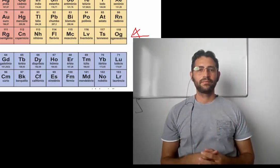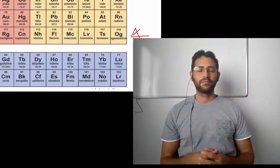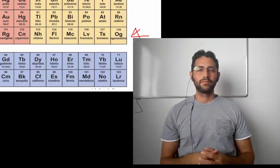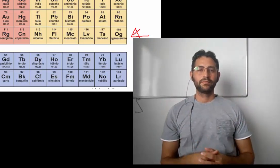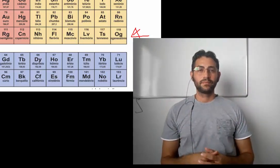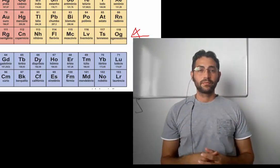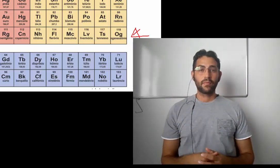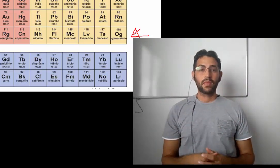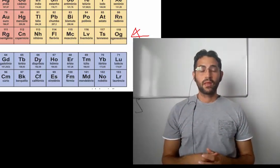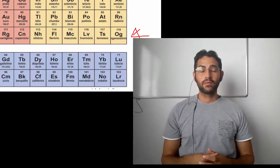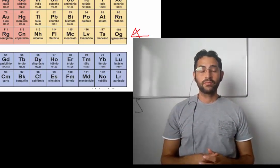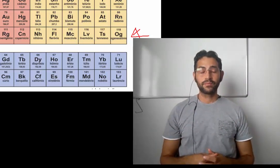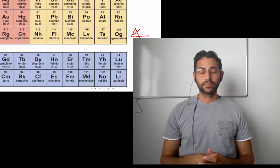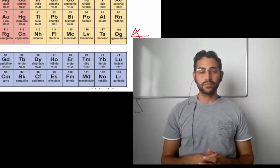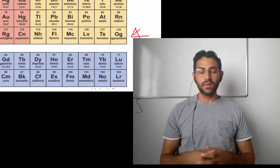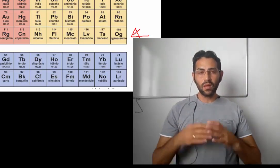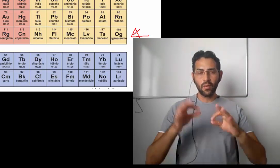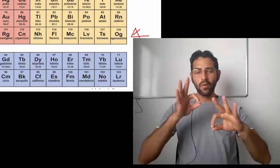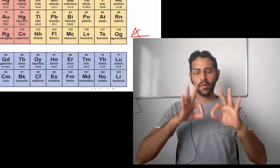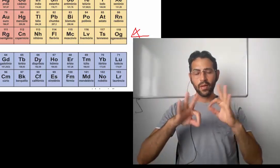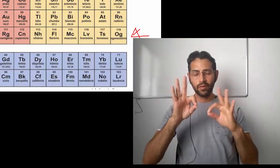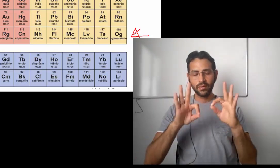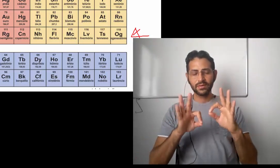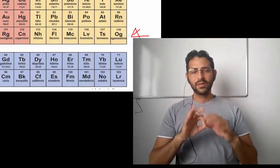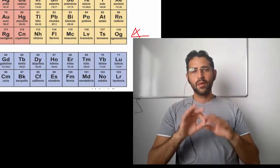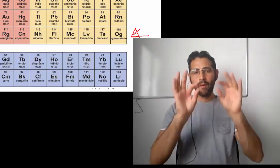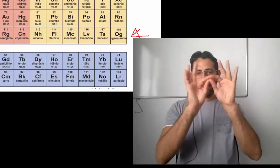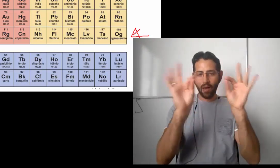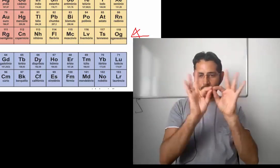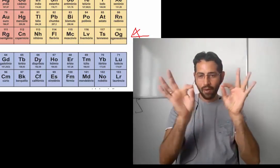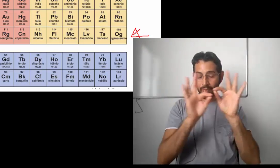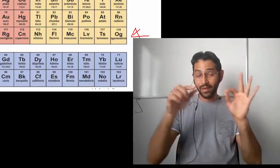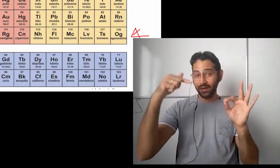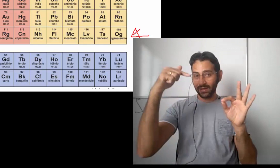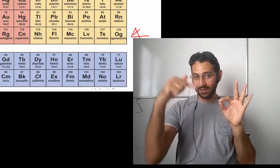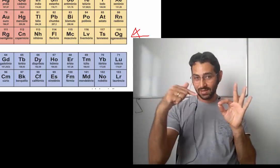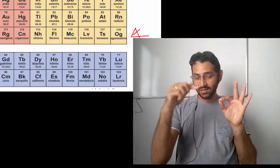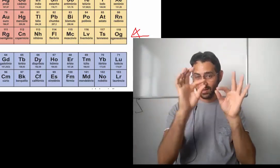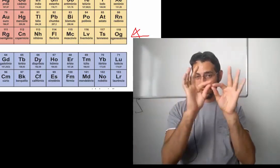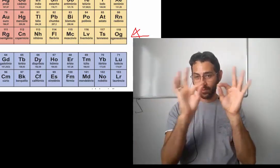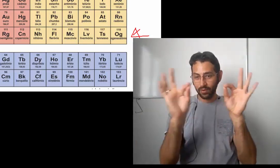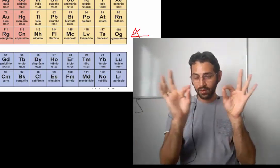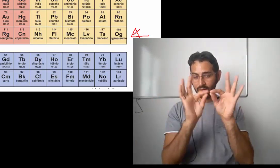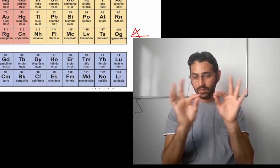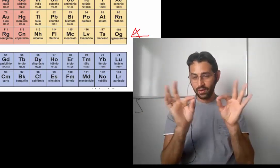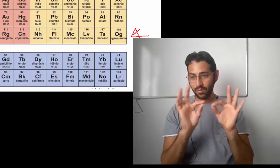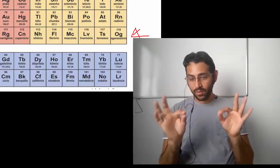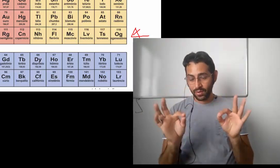7 camadas do átomo, de um átomo, né? 7 camadas de um átomo.